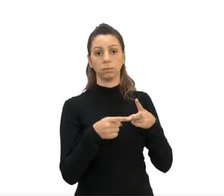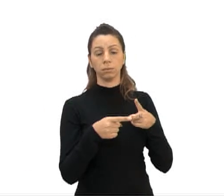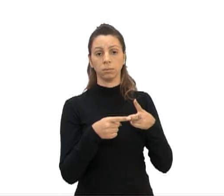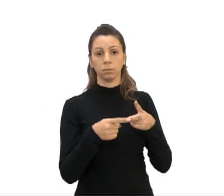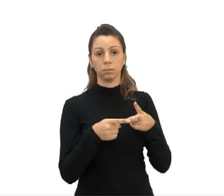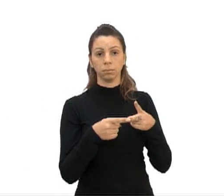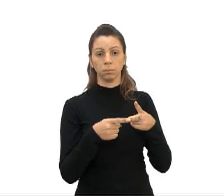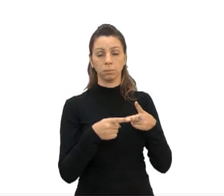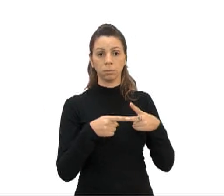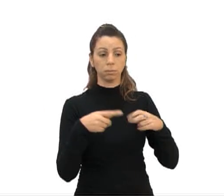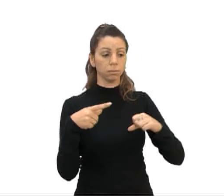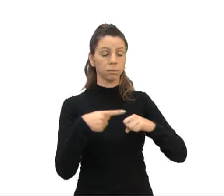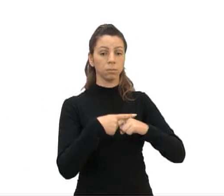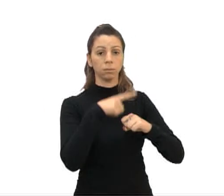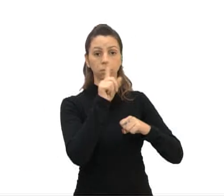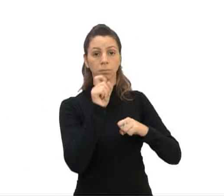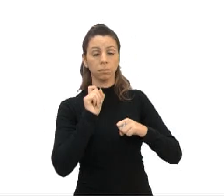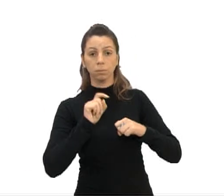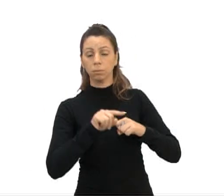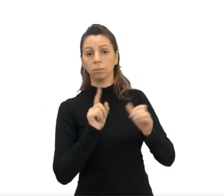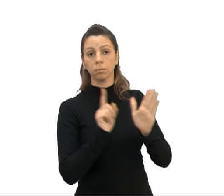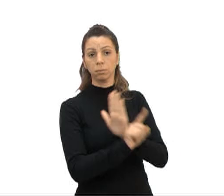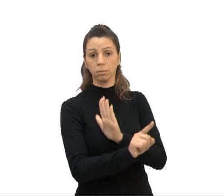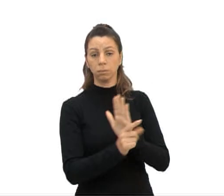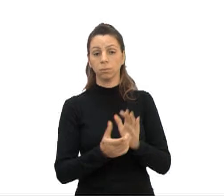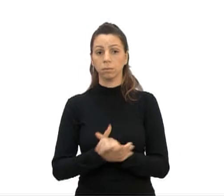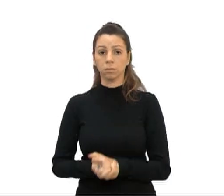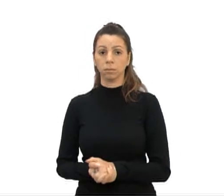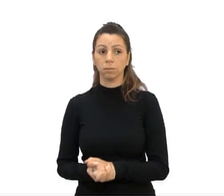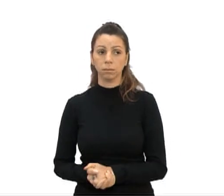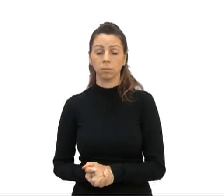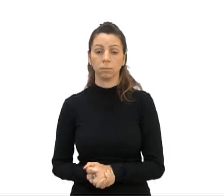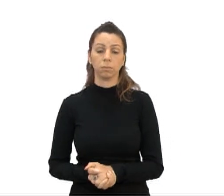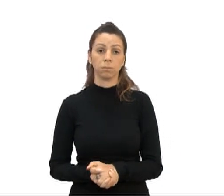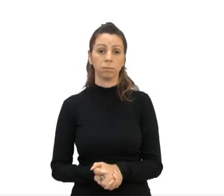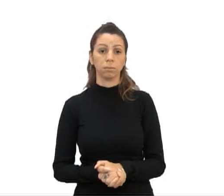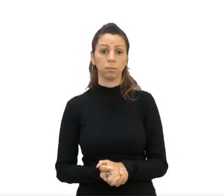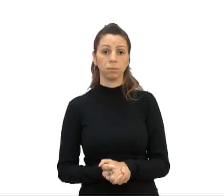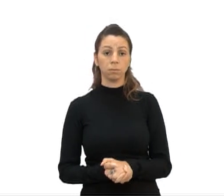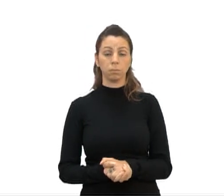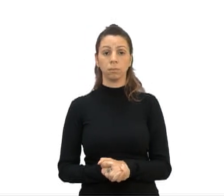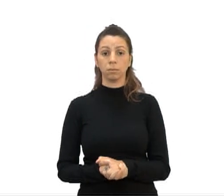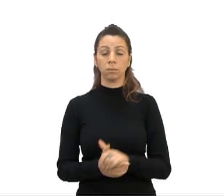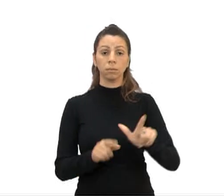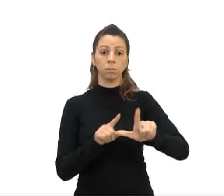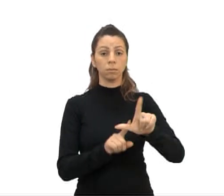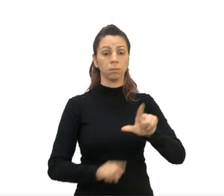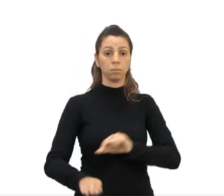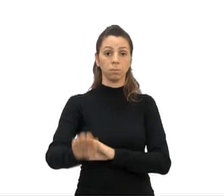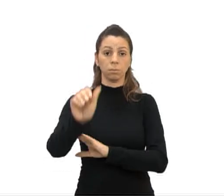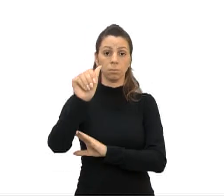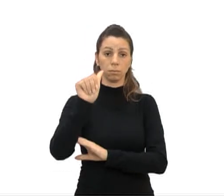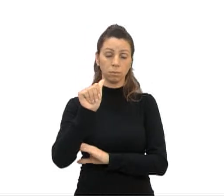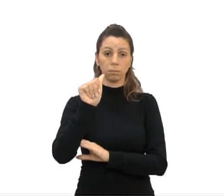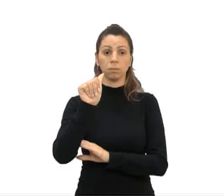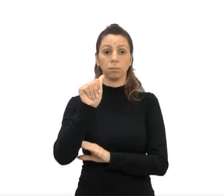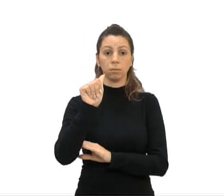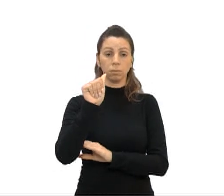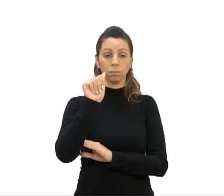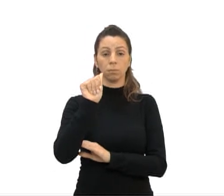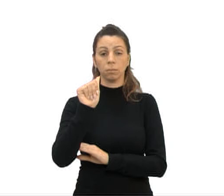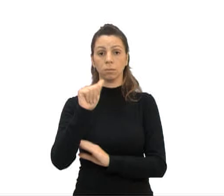aos pronomes interrogativos? Aos pronomes interrogativos. Se vocês marcaram a letra A para saludar em espanhol,